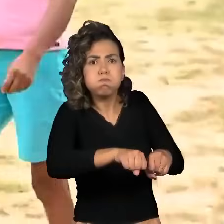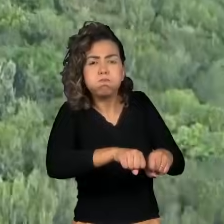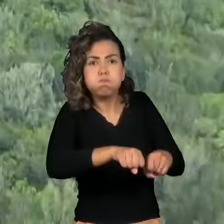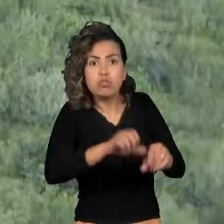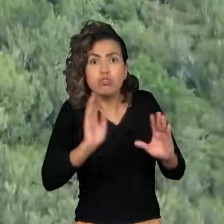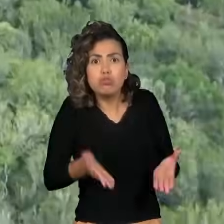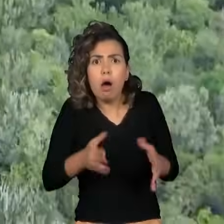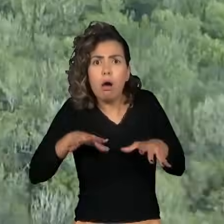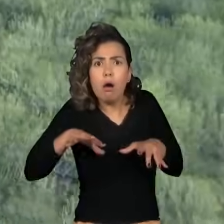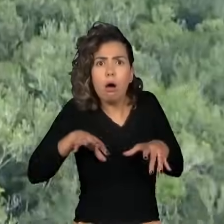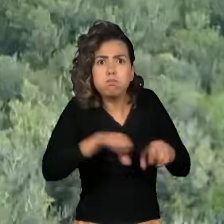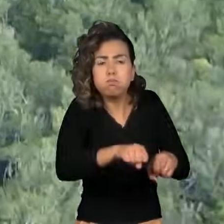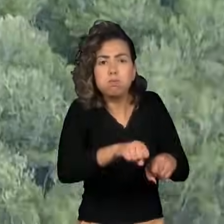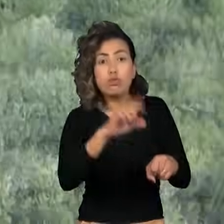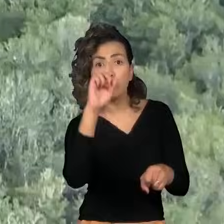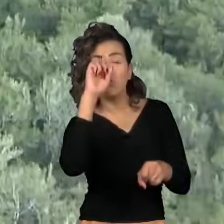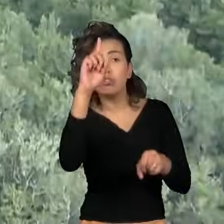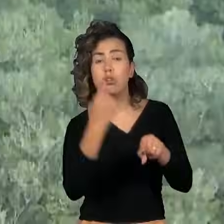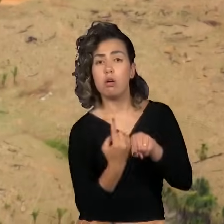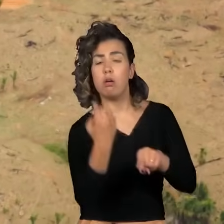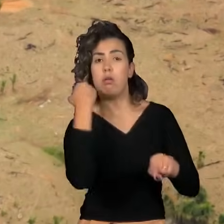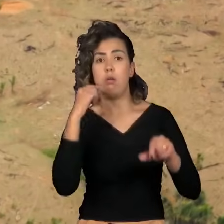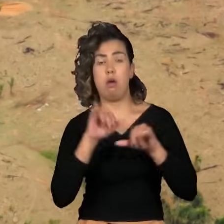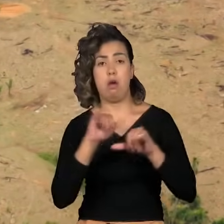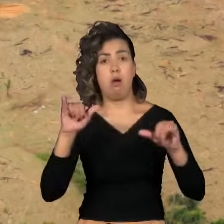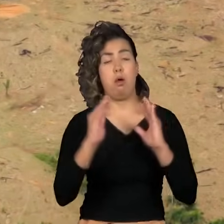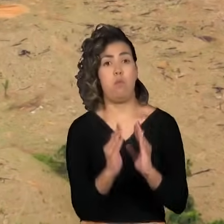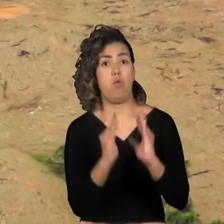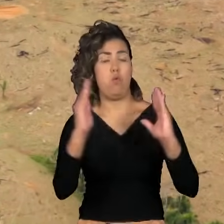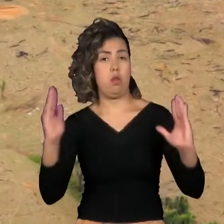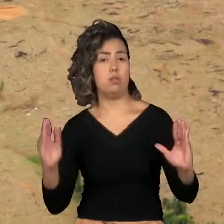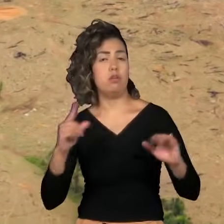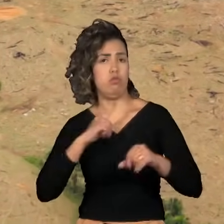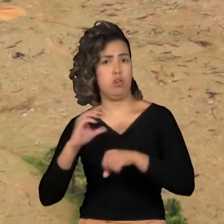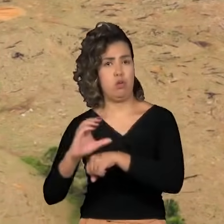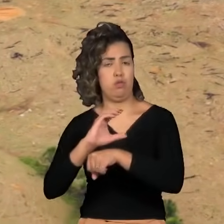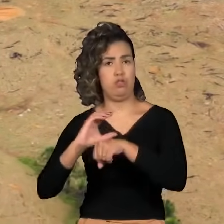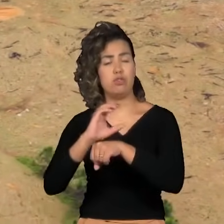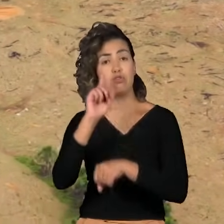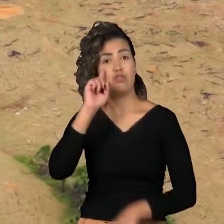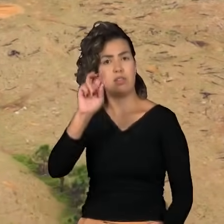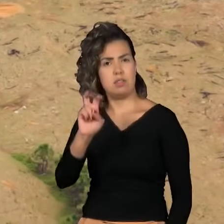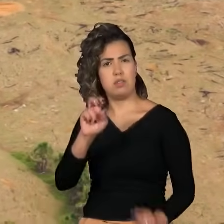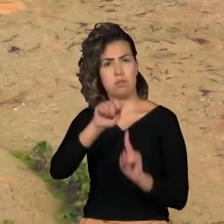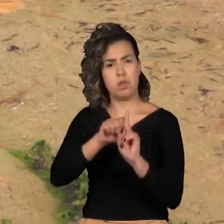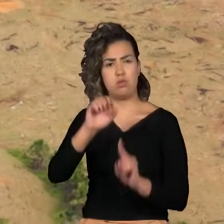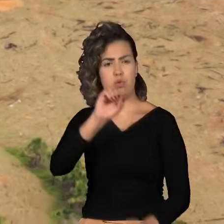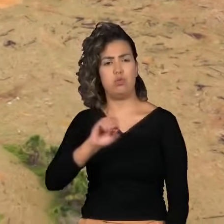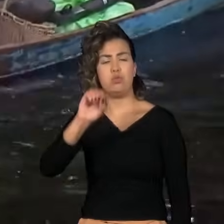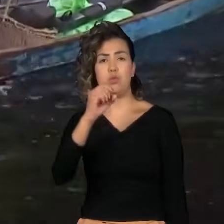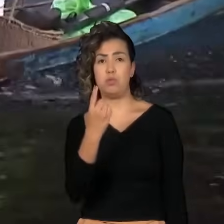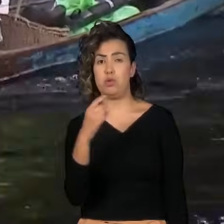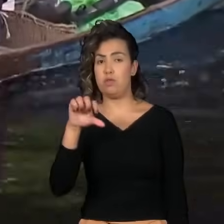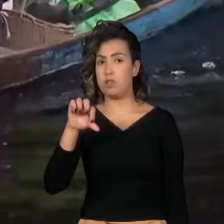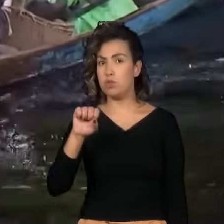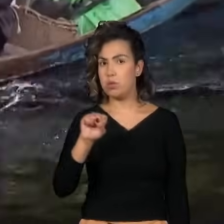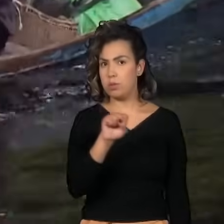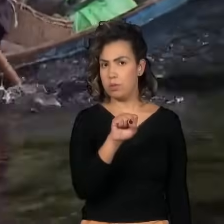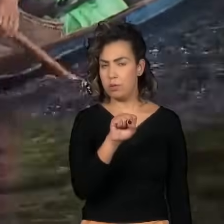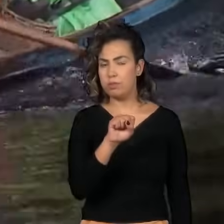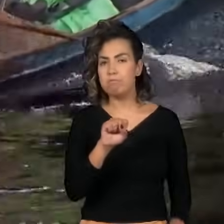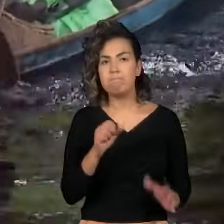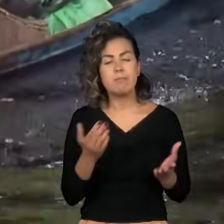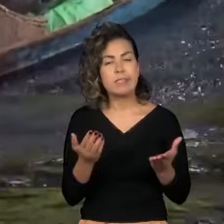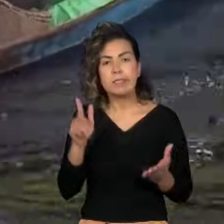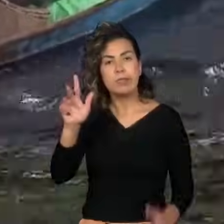eram ocupadas até a data da promulgação da Constituição, em 5 de outubro de 1988.